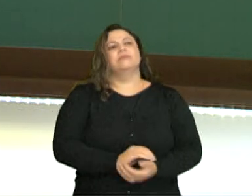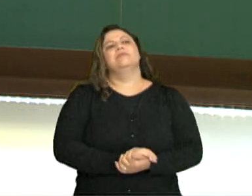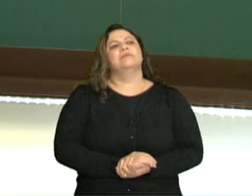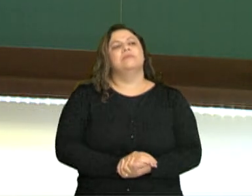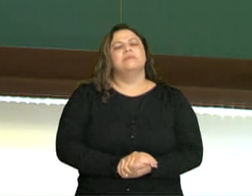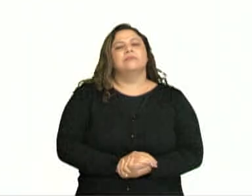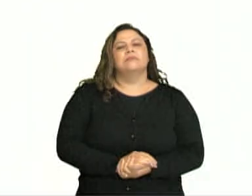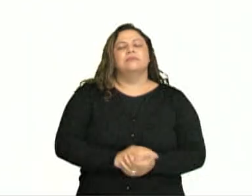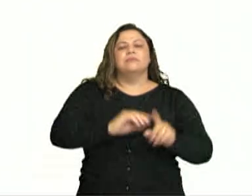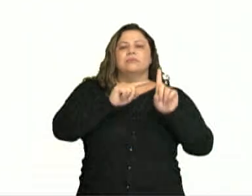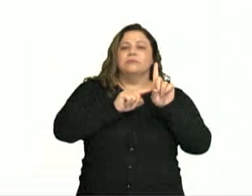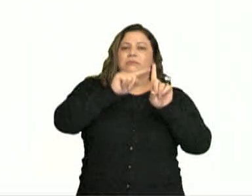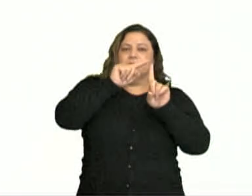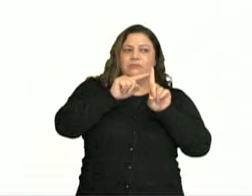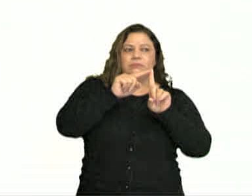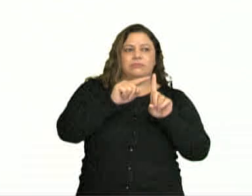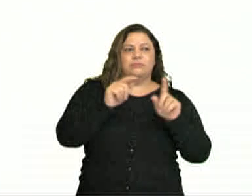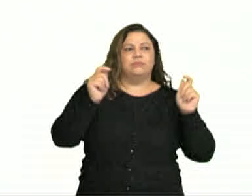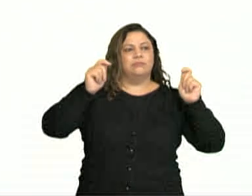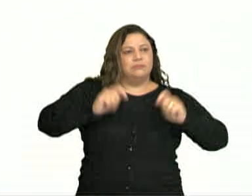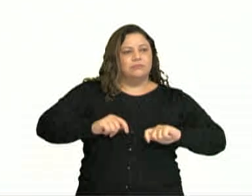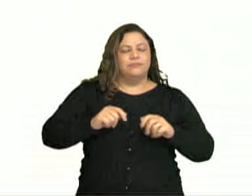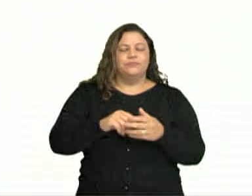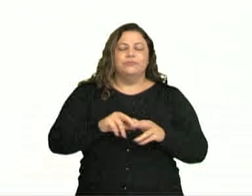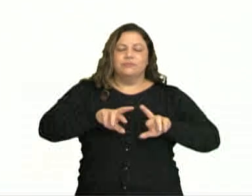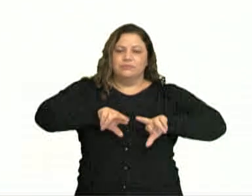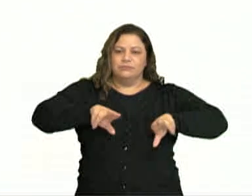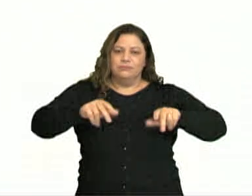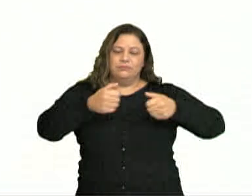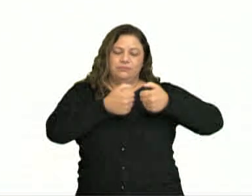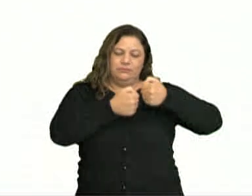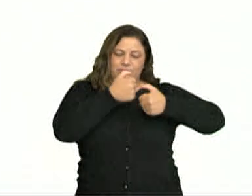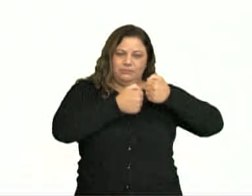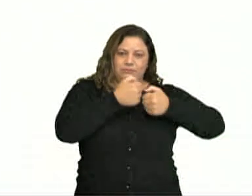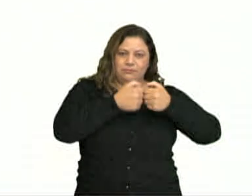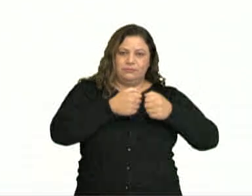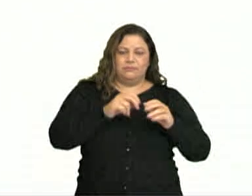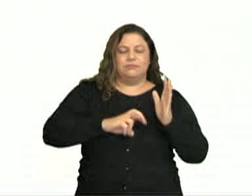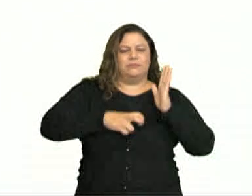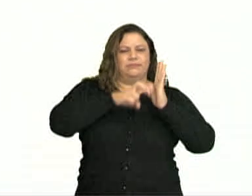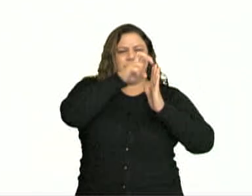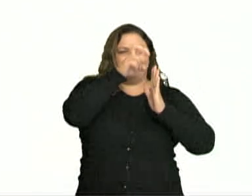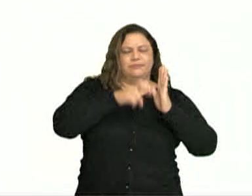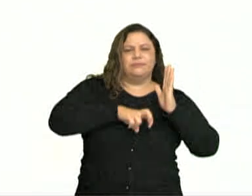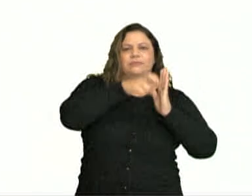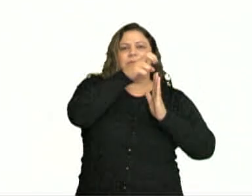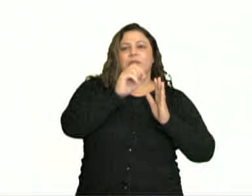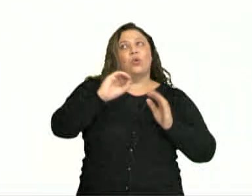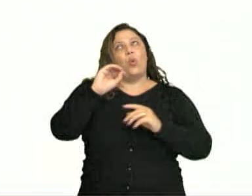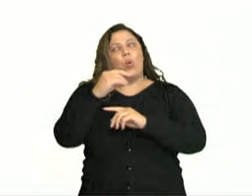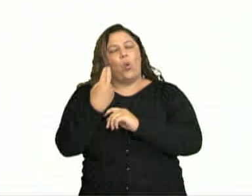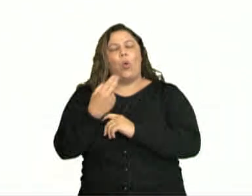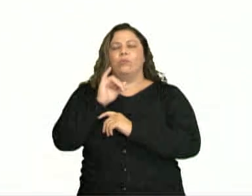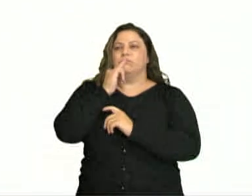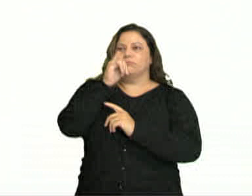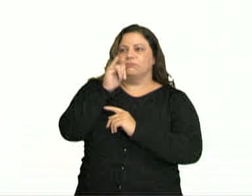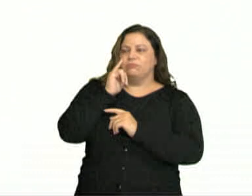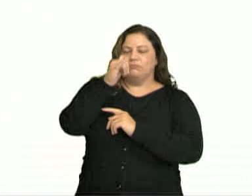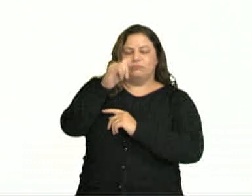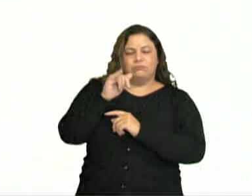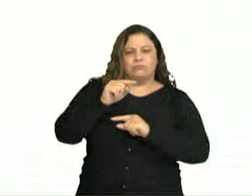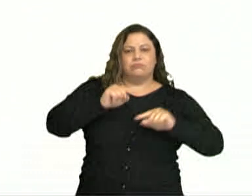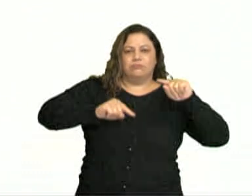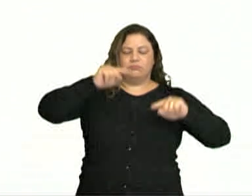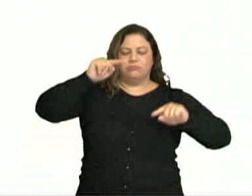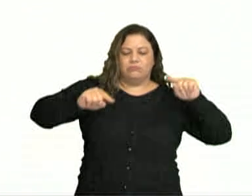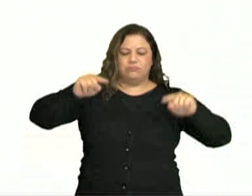E a temperatura? Trata-se da grandeza física que mede o grau de agitação térmica ou de energia cinética média dos átomos